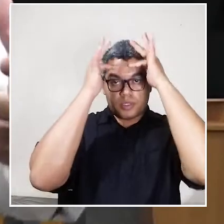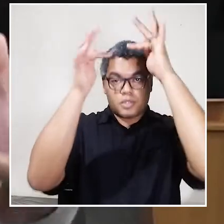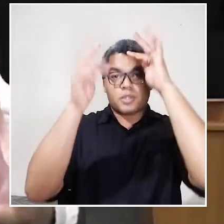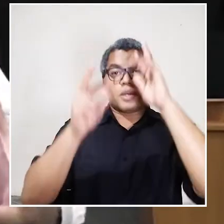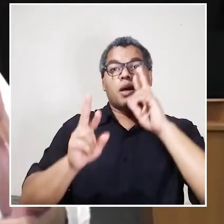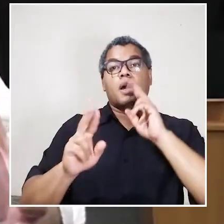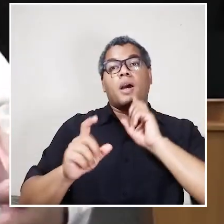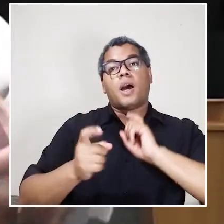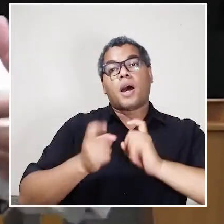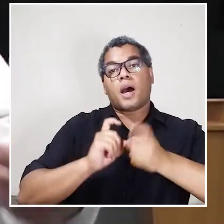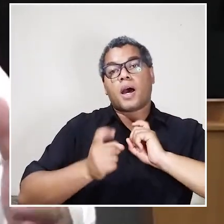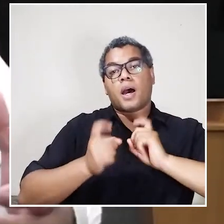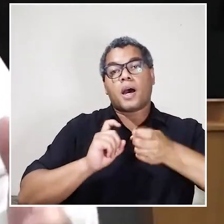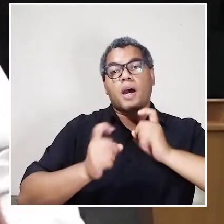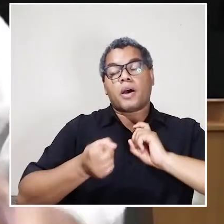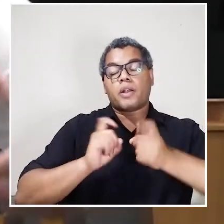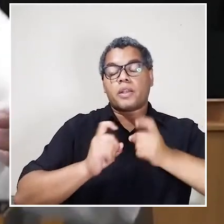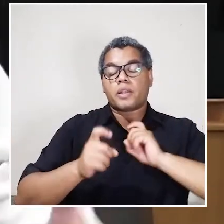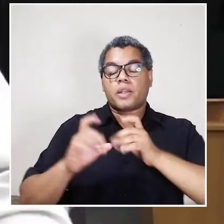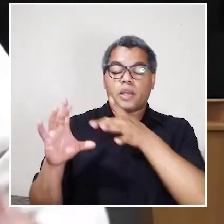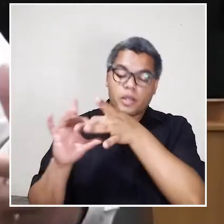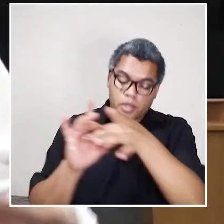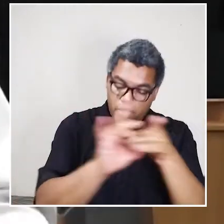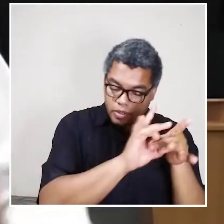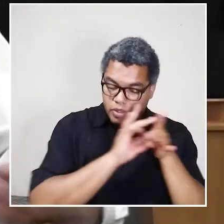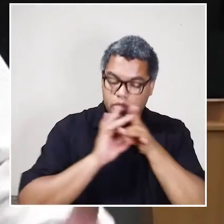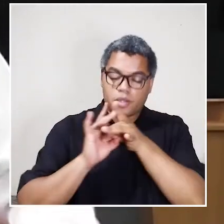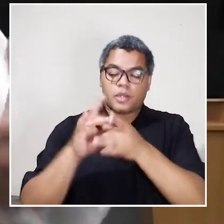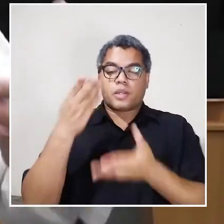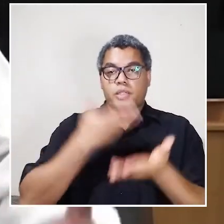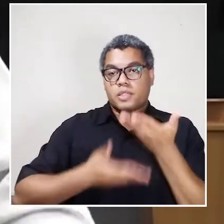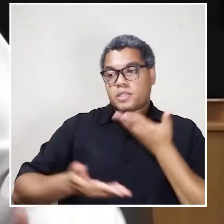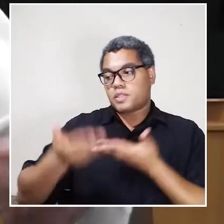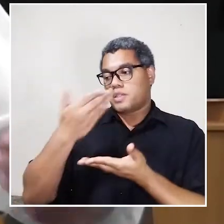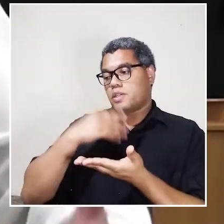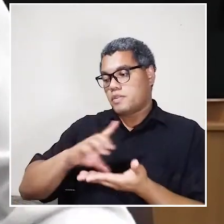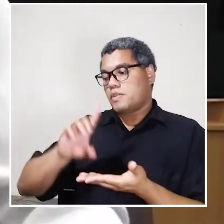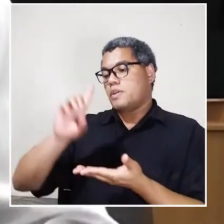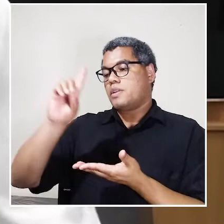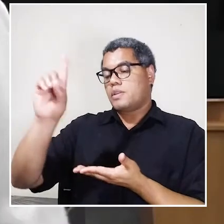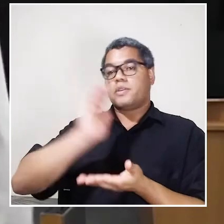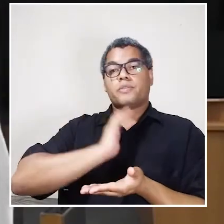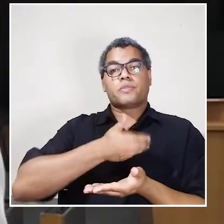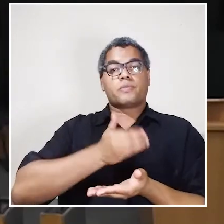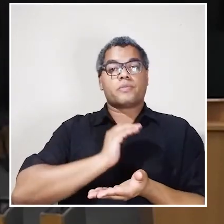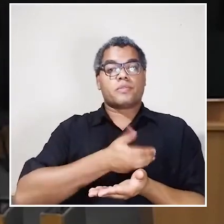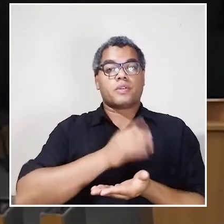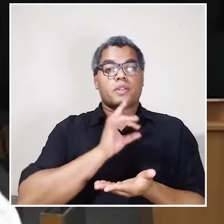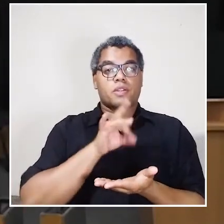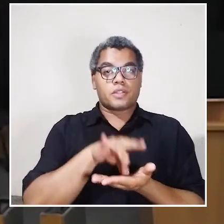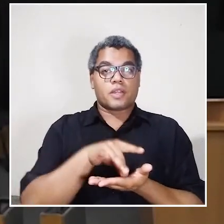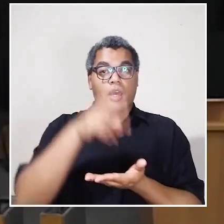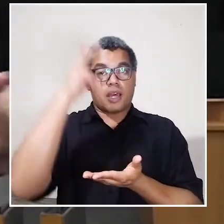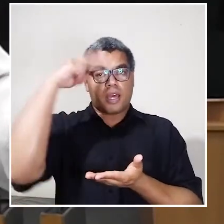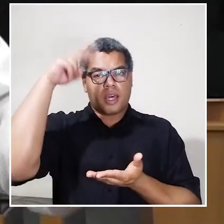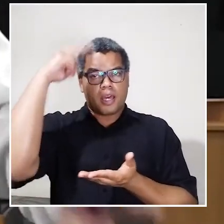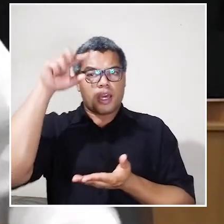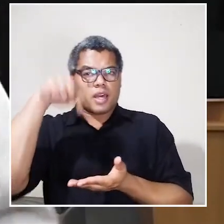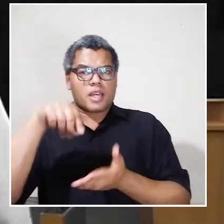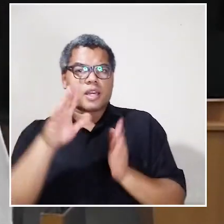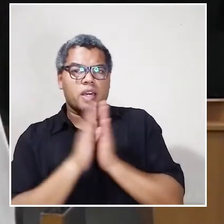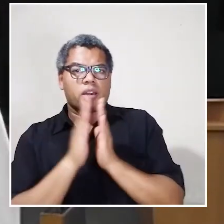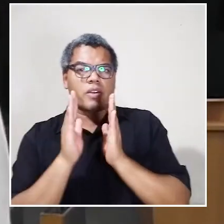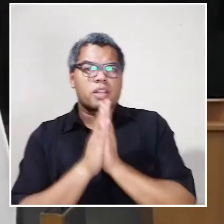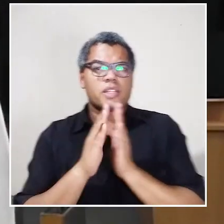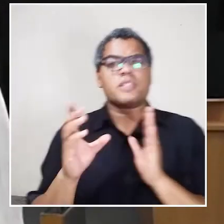a congregação daqueles que servem a Deus de todo o seu coração. Lembremos-nos que esta oração